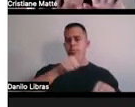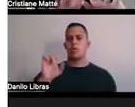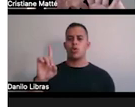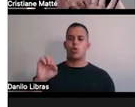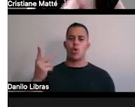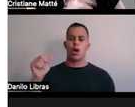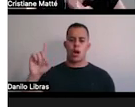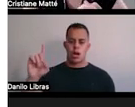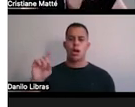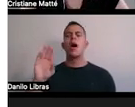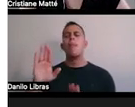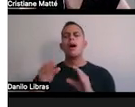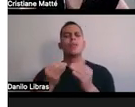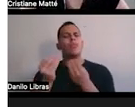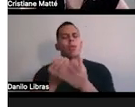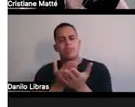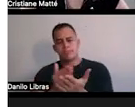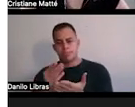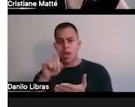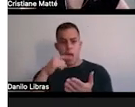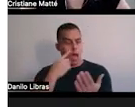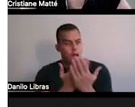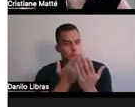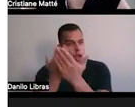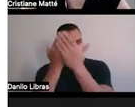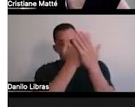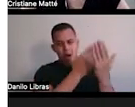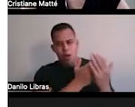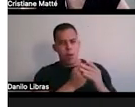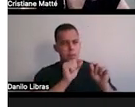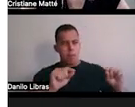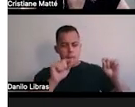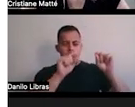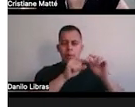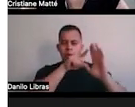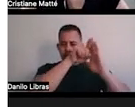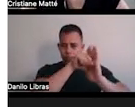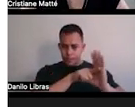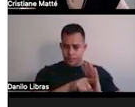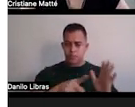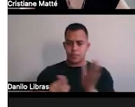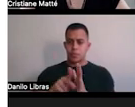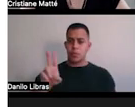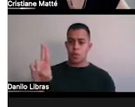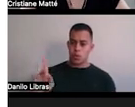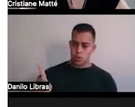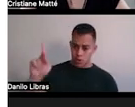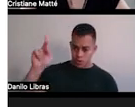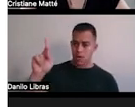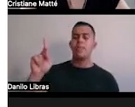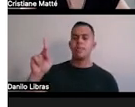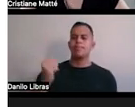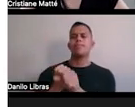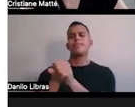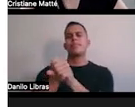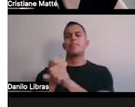e correlacionando os mapas da UK, do Reino Unido, lá da década de